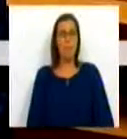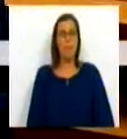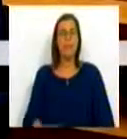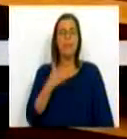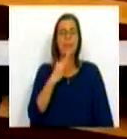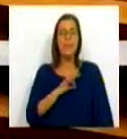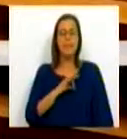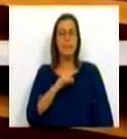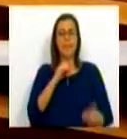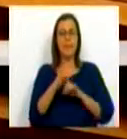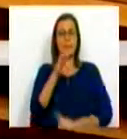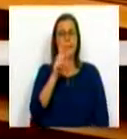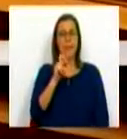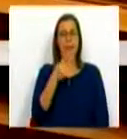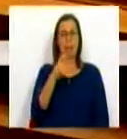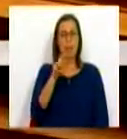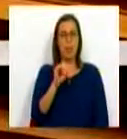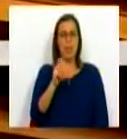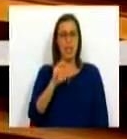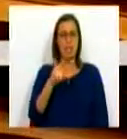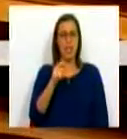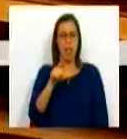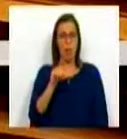Muito obrigado, Sr. Deputado Álvaro Castelo Branco,